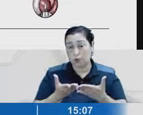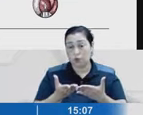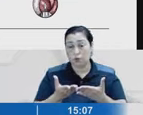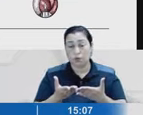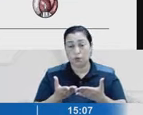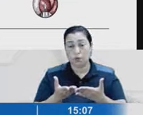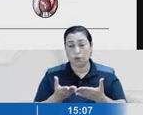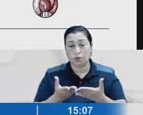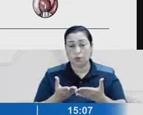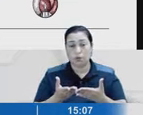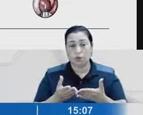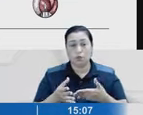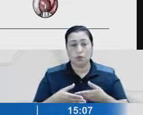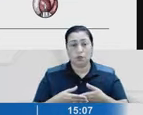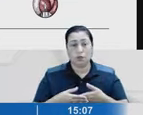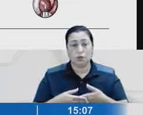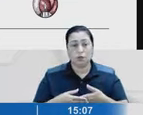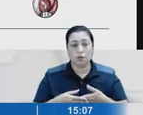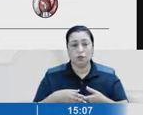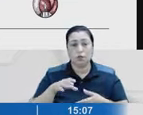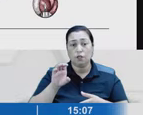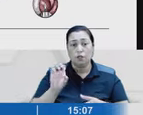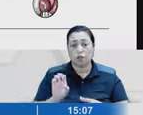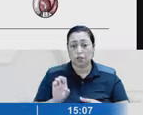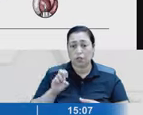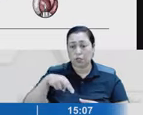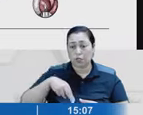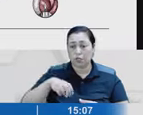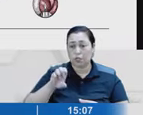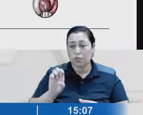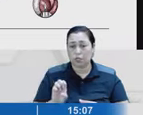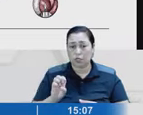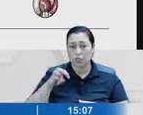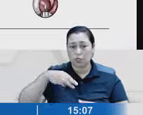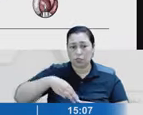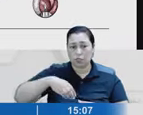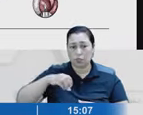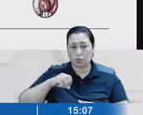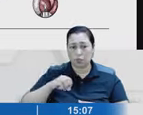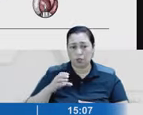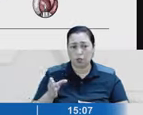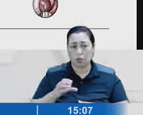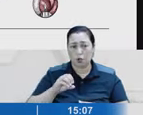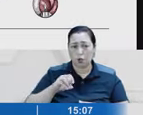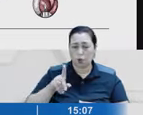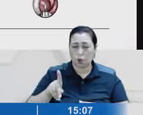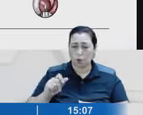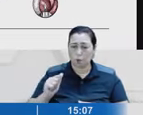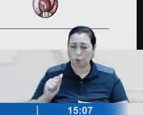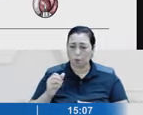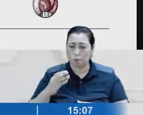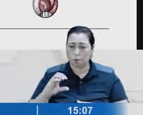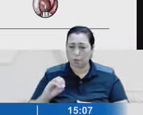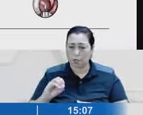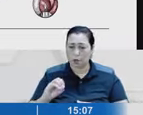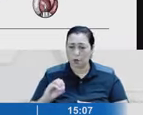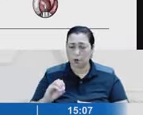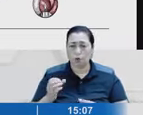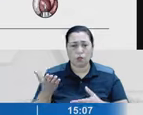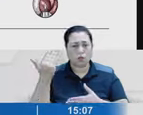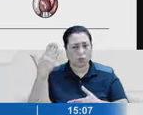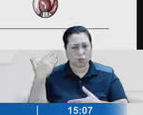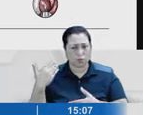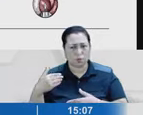tomografia. E o enema opaco, eu deixei para colocá-lo aqui. O Dr. Marcos Caseiro e eu somos da época que o enema opaco era muito